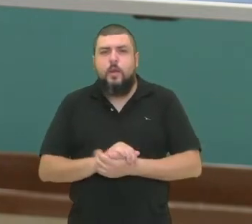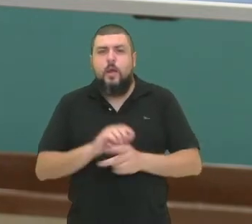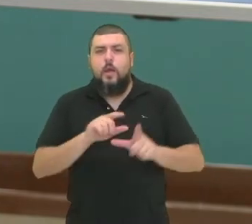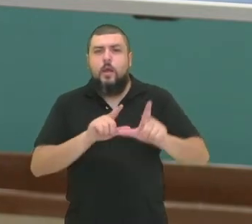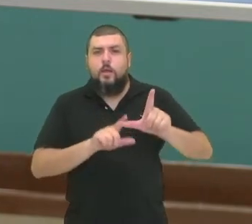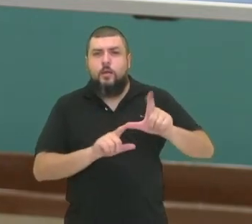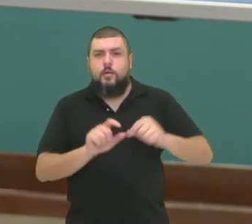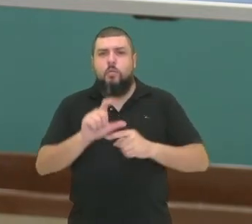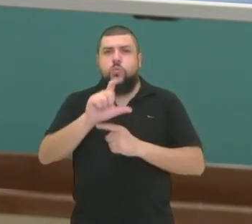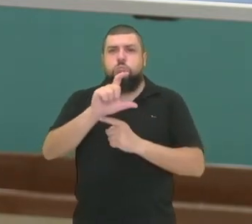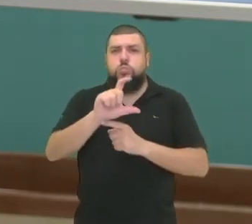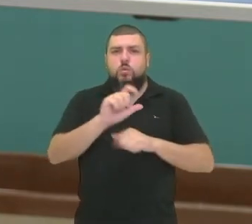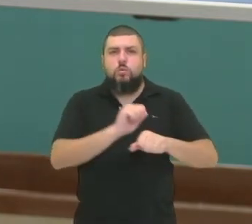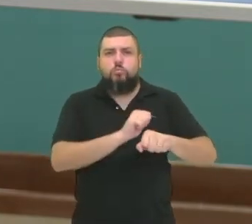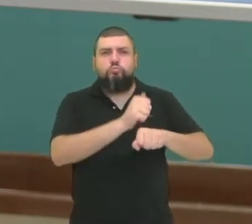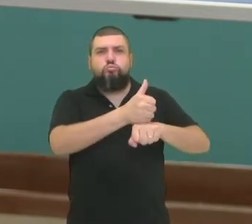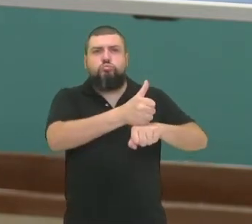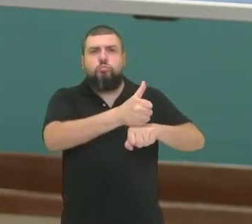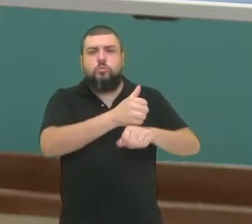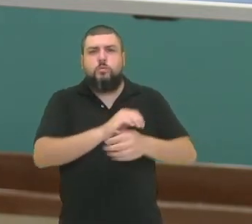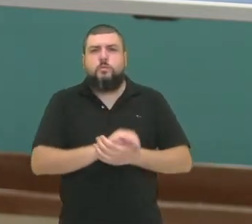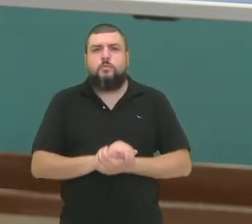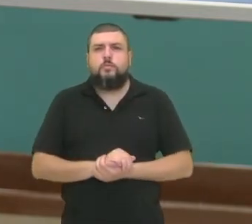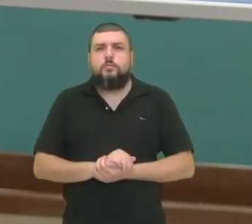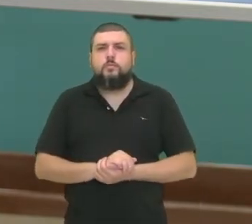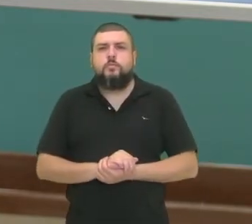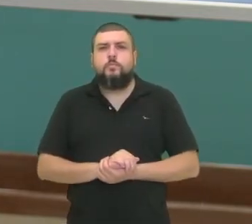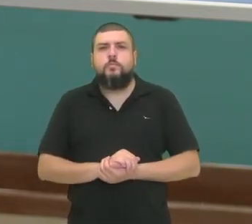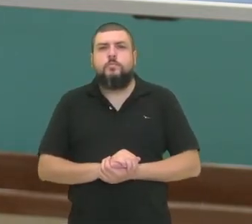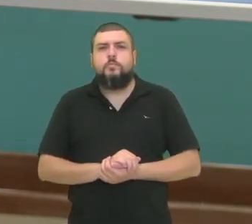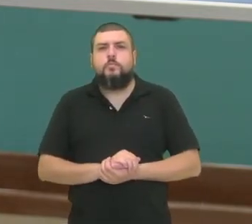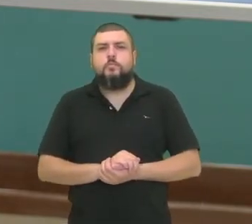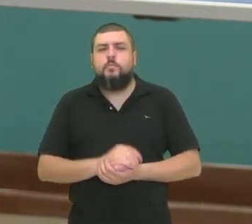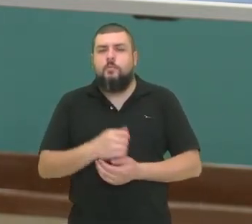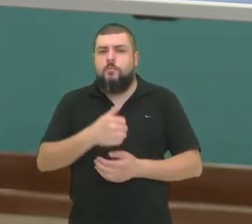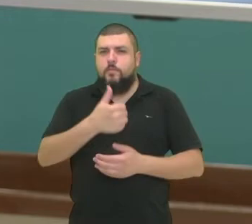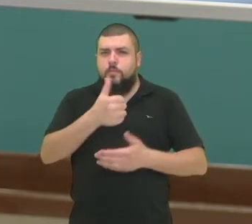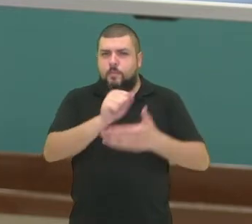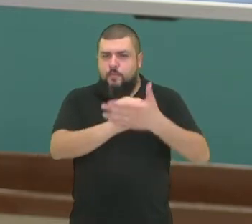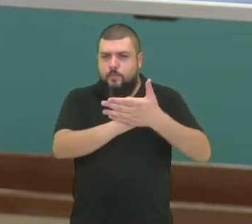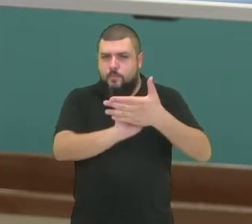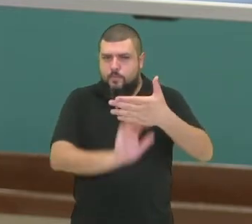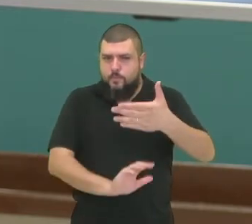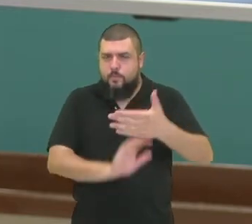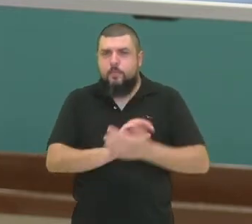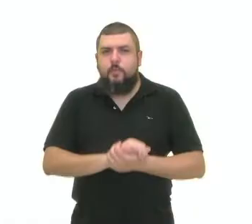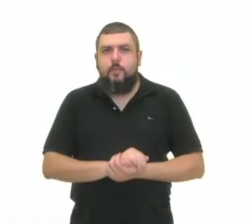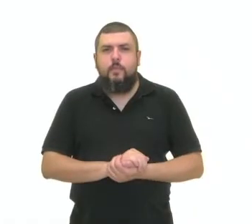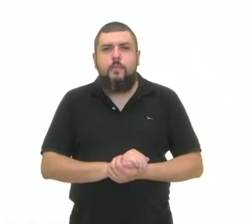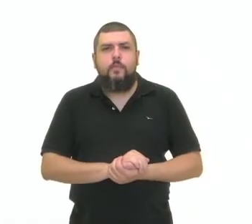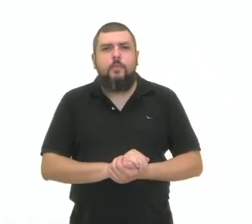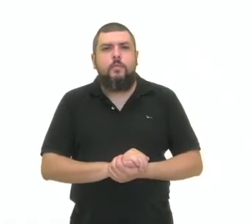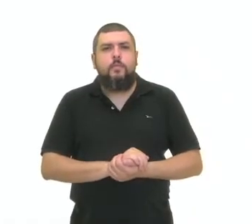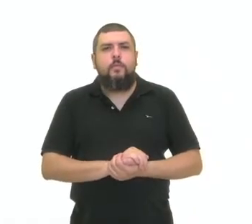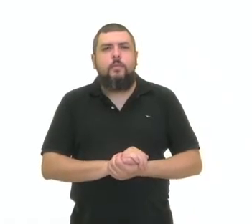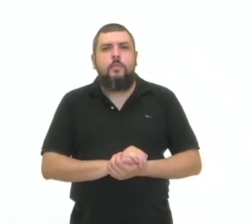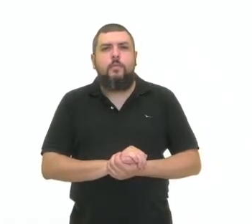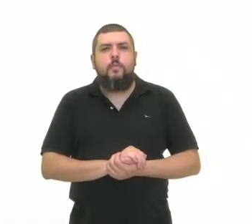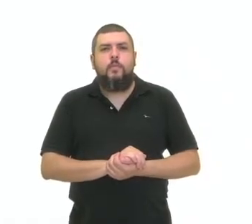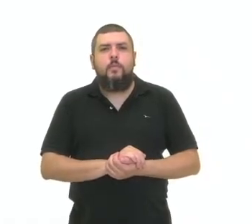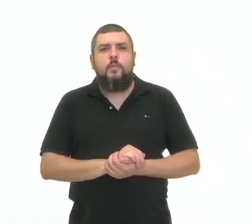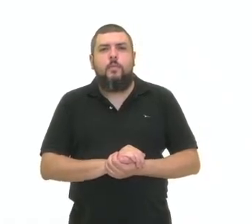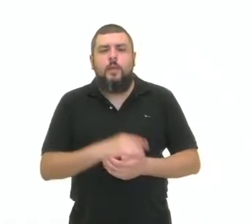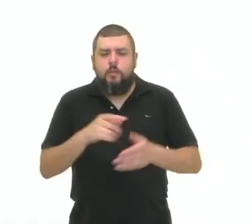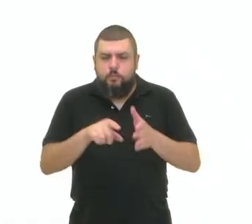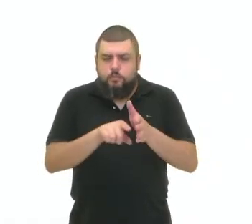maiúscula, dominante. Vamos à nossa primeira atividade. Ao realizar os seus experimentos com